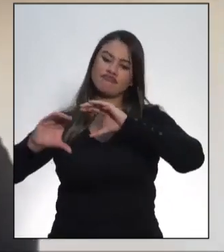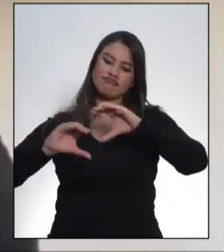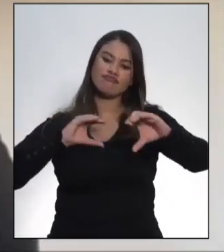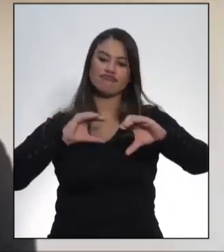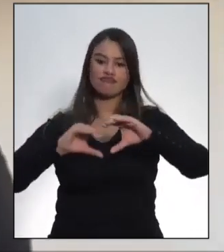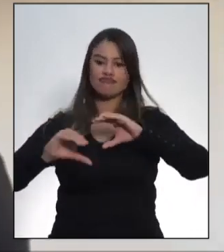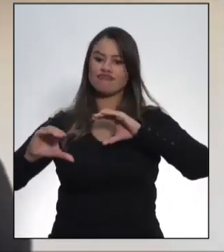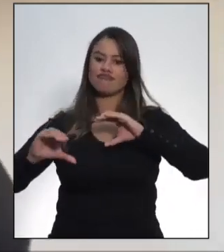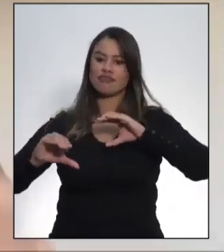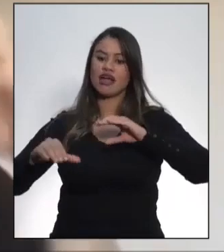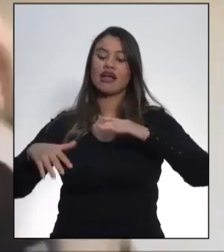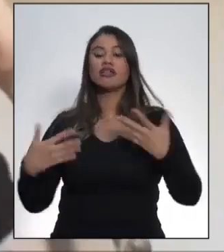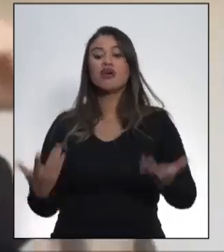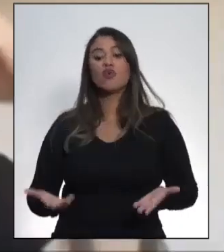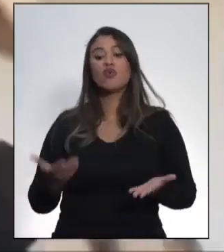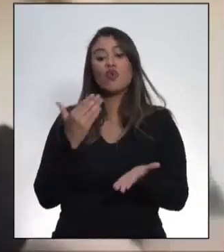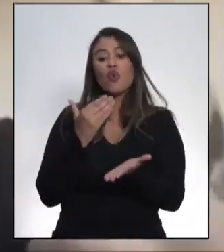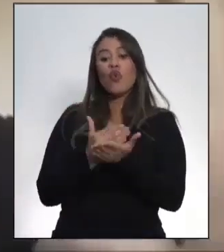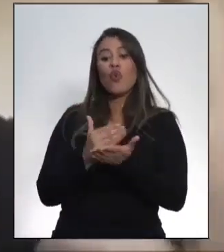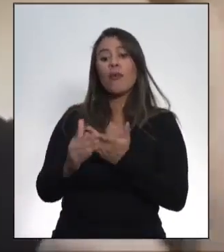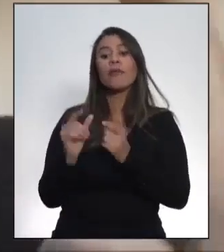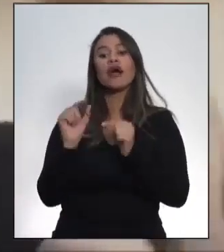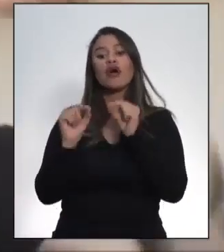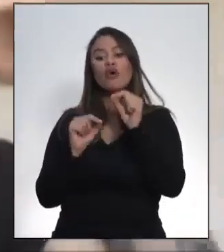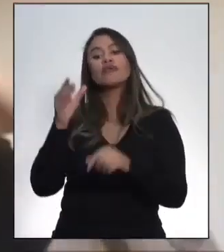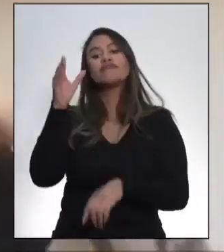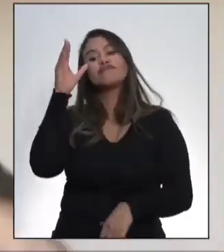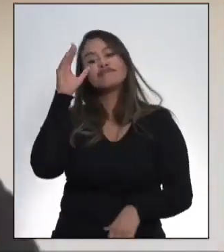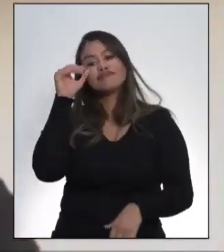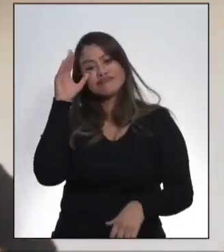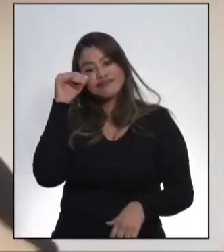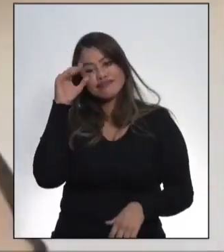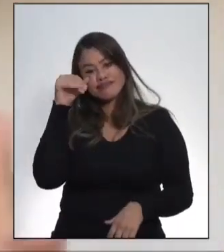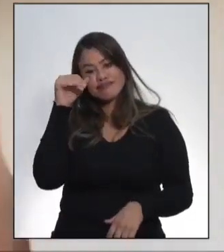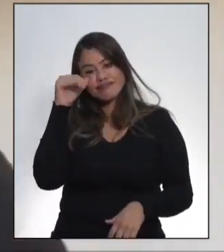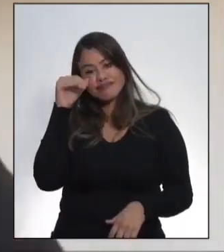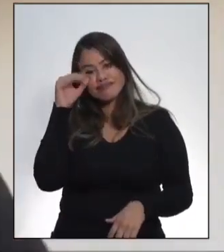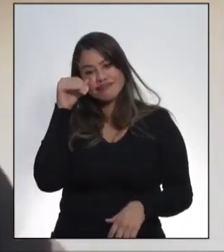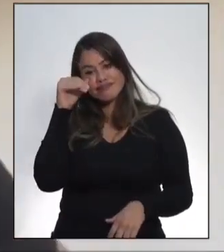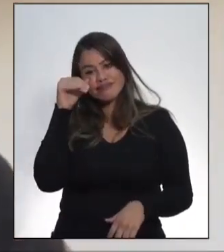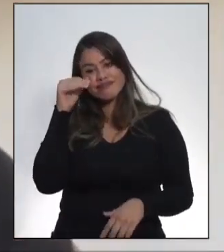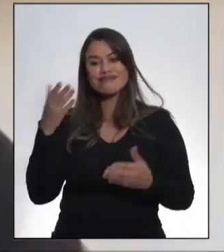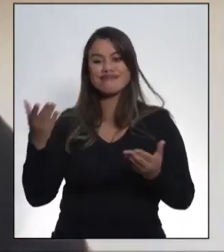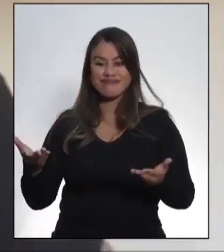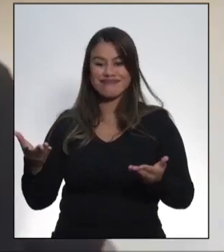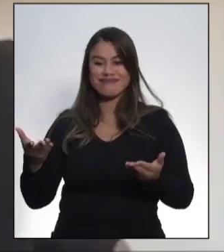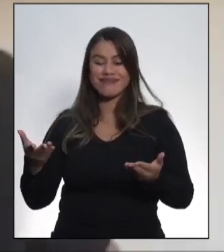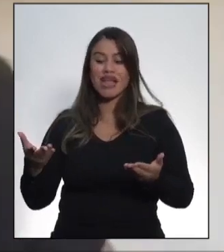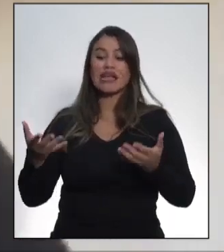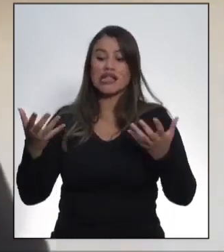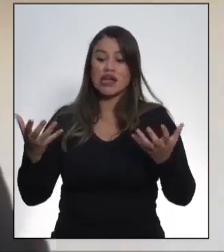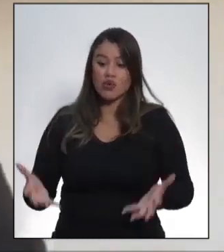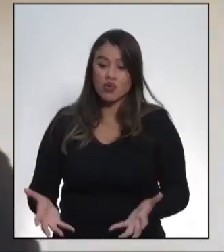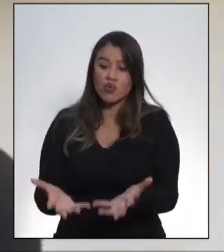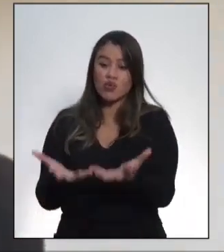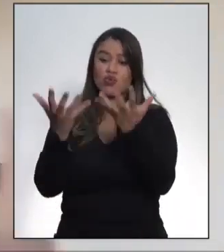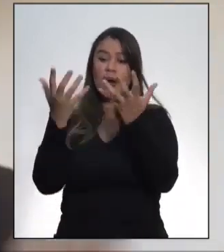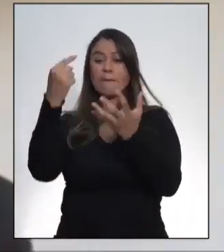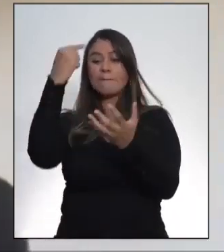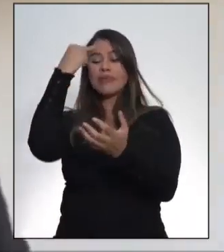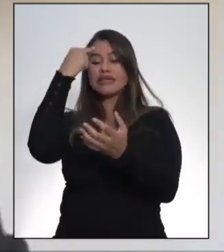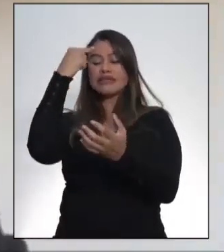tudo começa com a curiosidade sobre o tema e eu fortemente incentivo vocês a qual é a